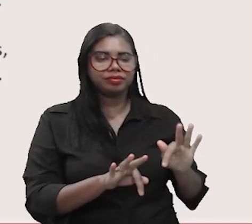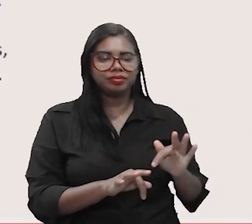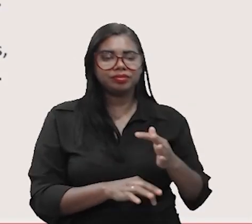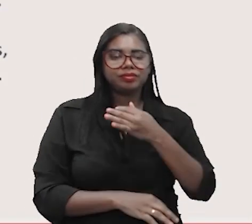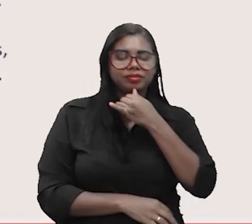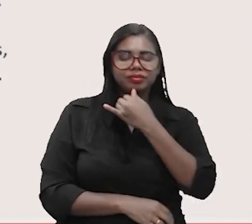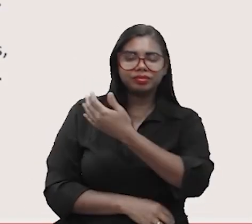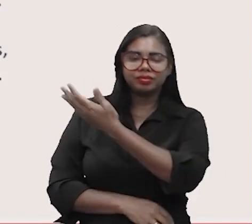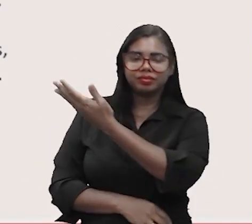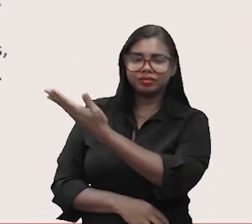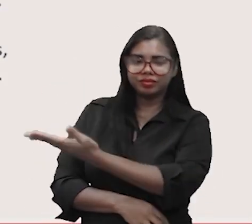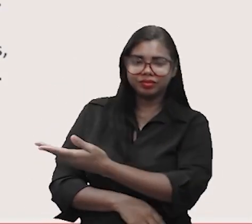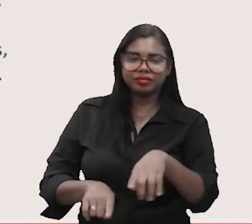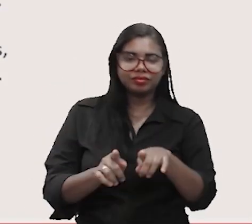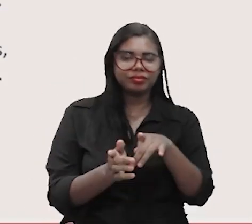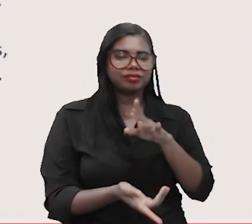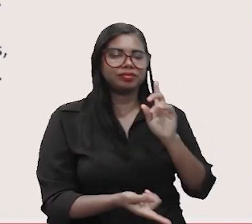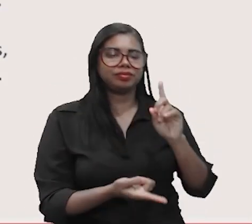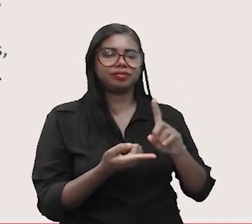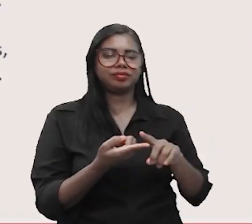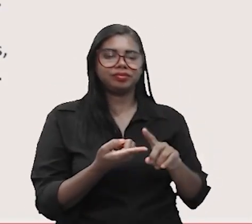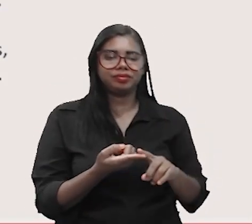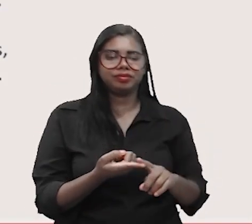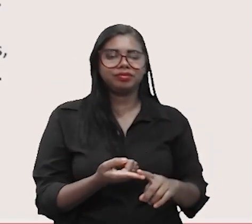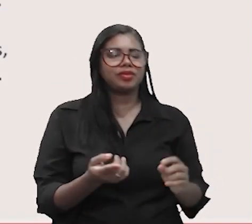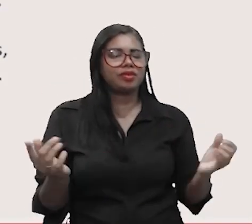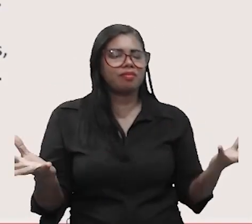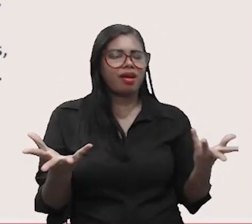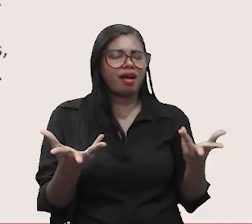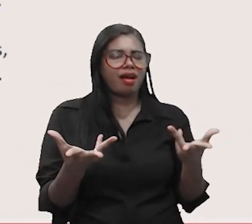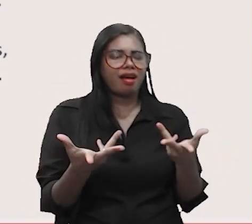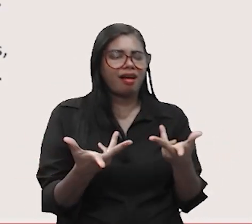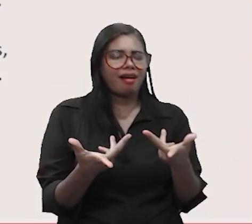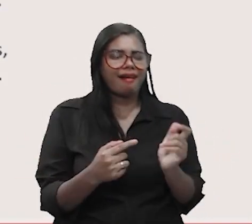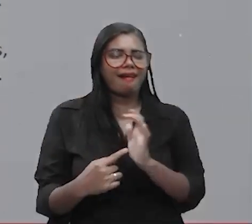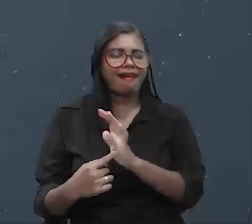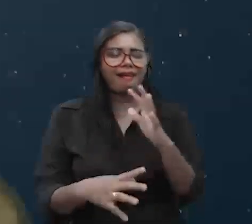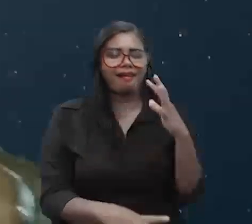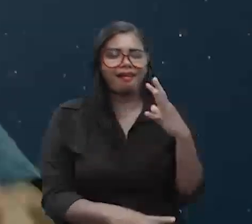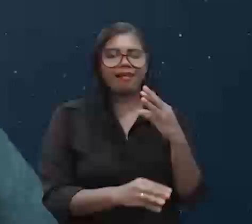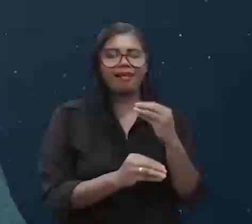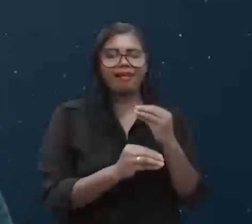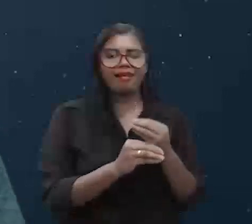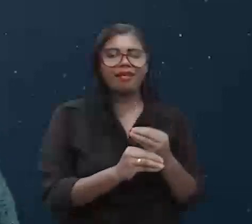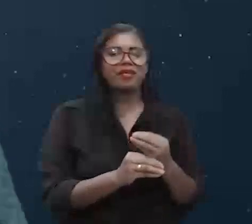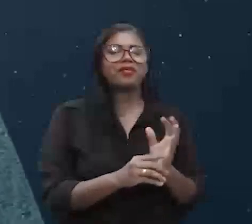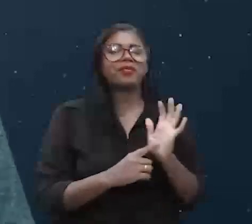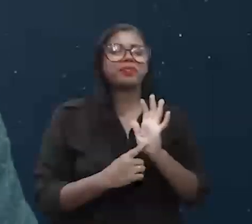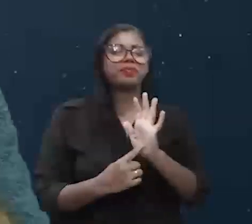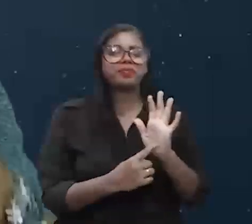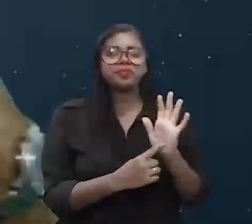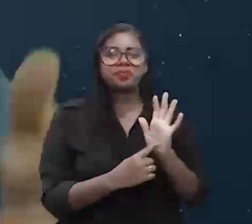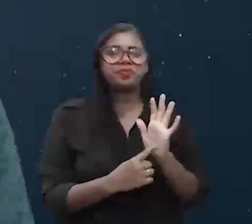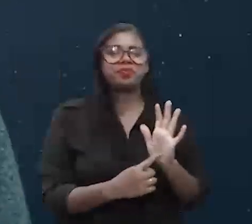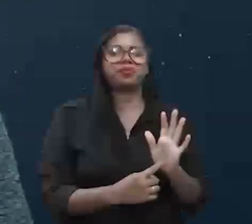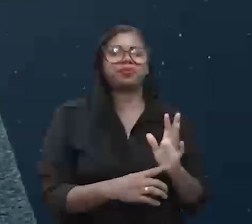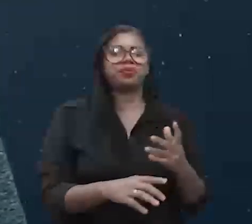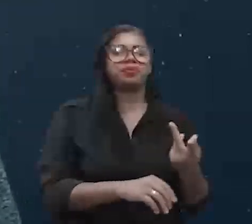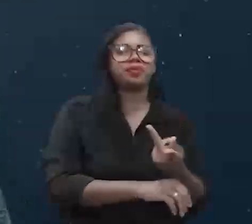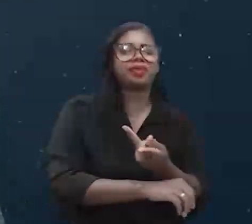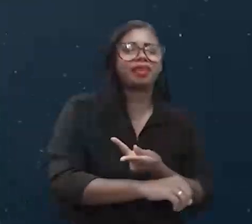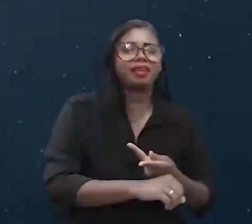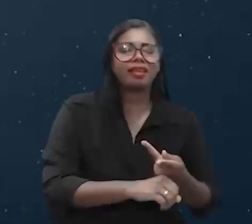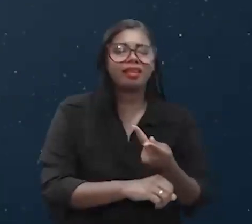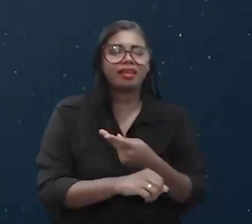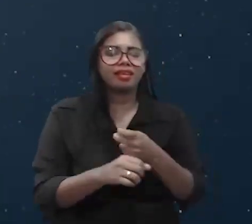obra magnífica, maravilhosa, maravilhosa, que o personagem Quaresma busca tornar a língua